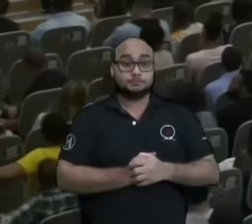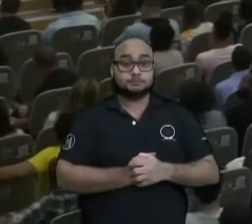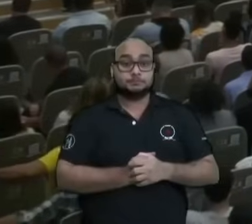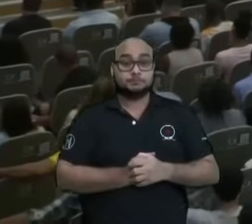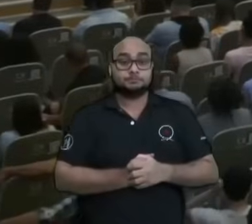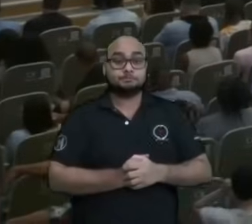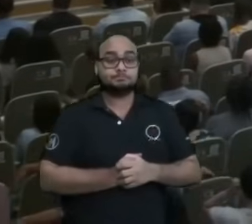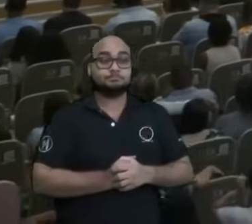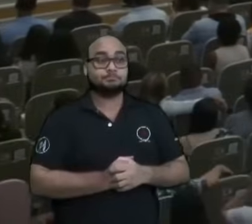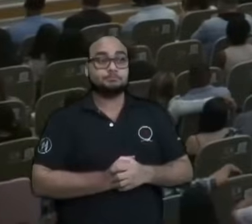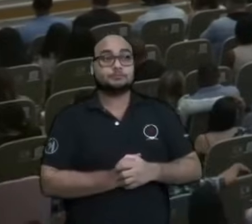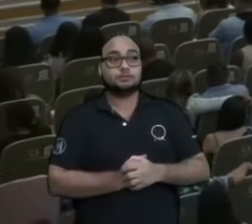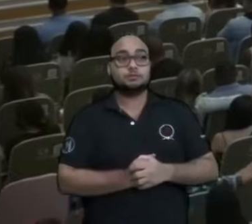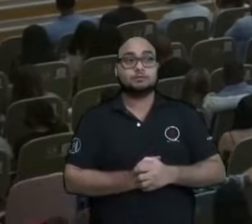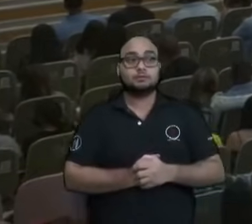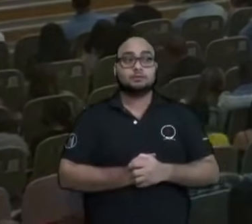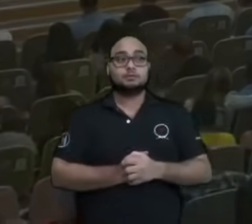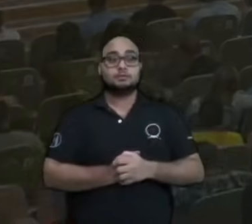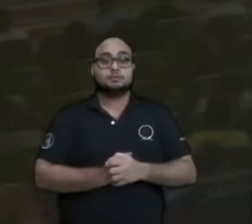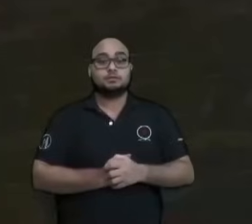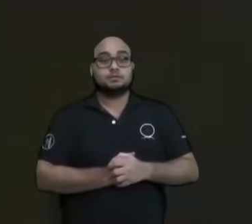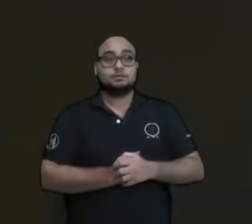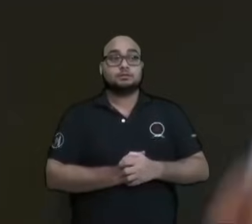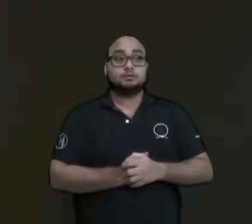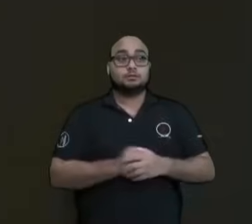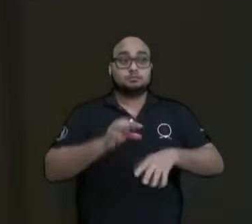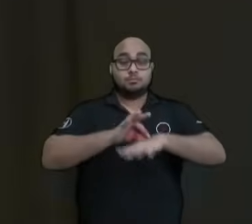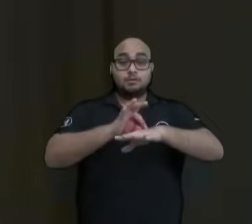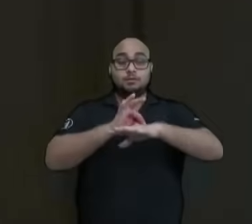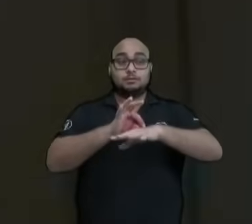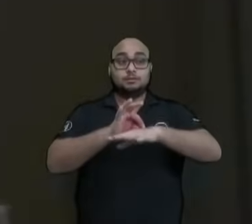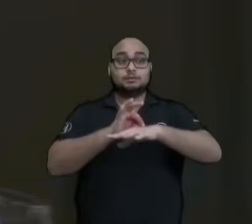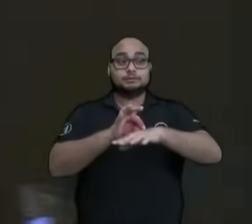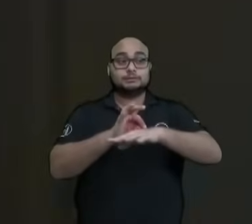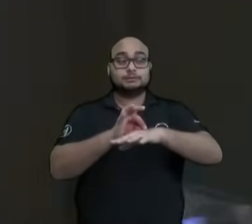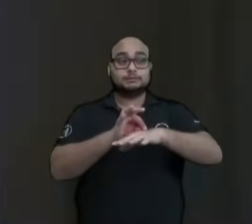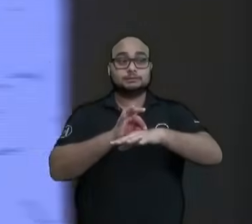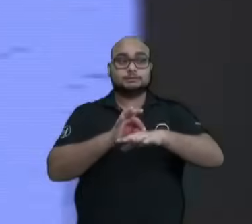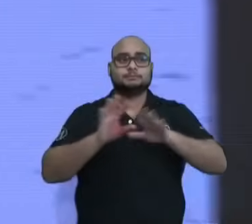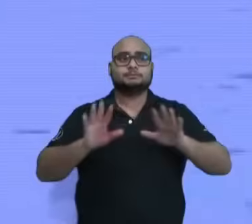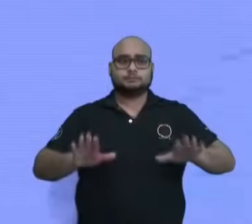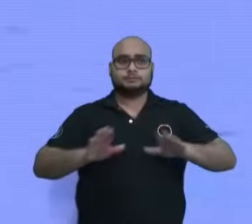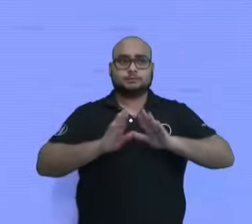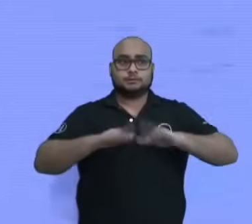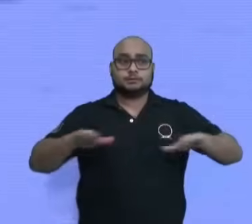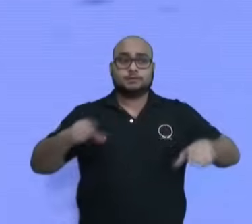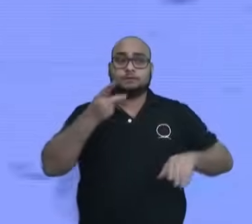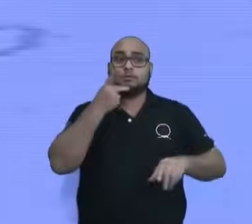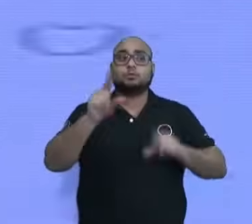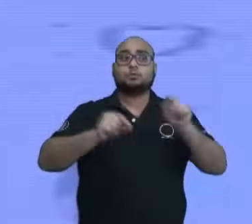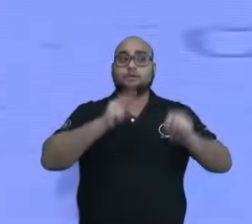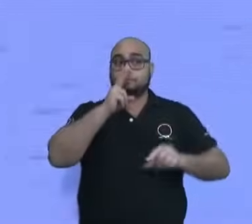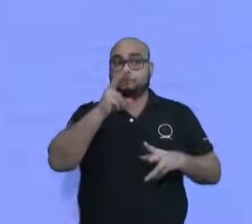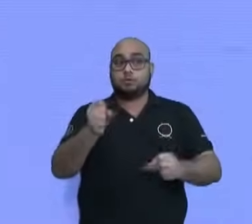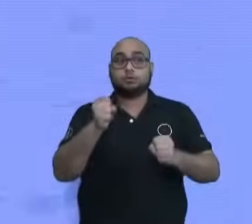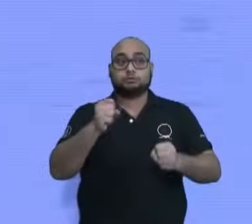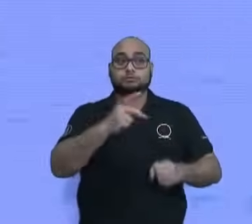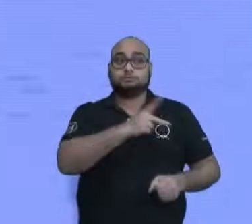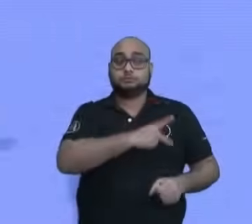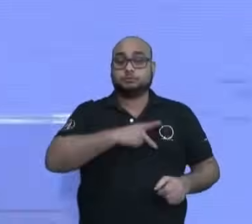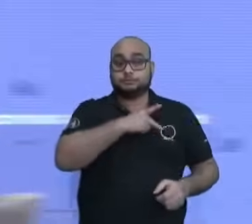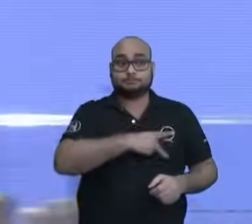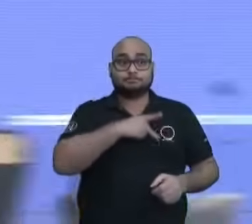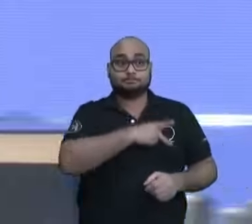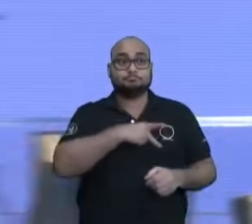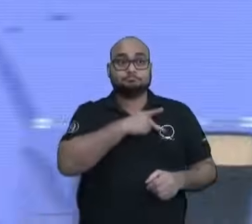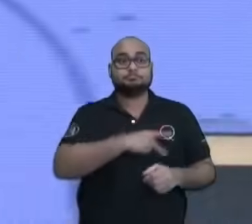igreja carnal menino fraco e forte Paulo classifica nas suas epístolas esses